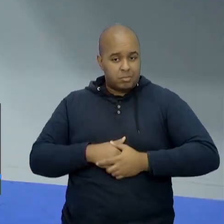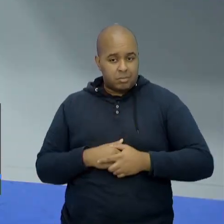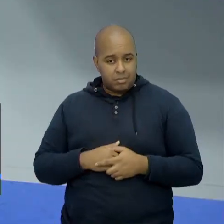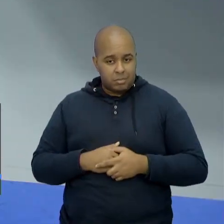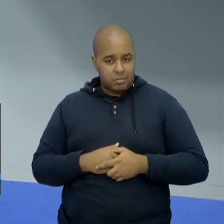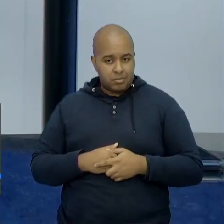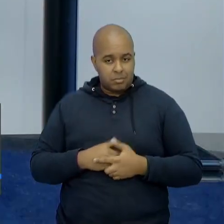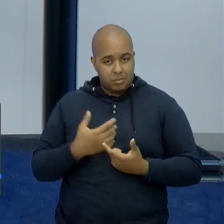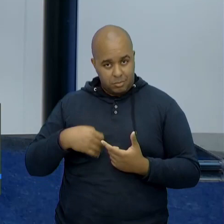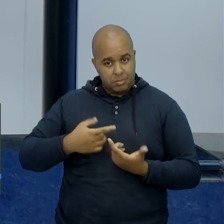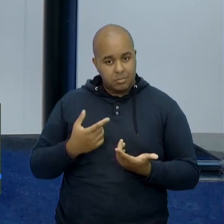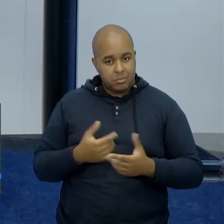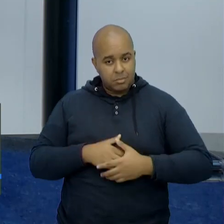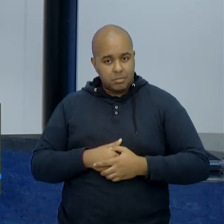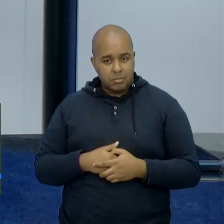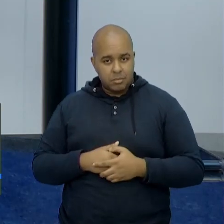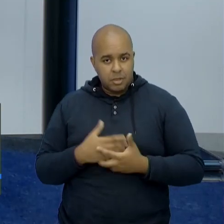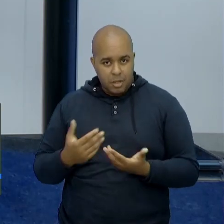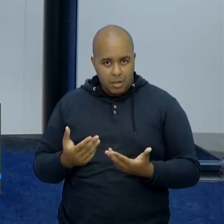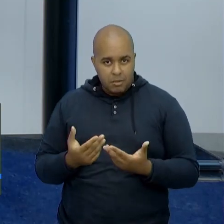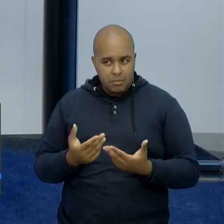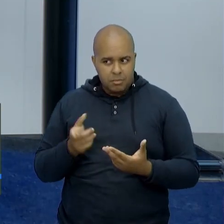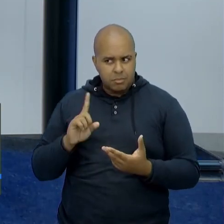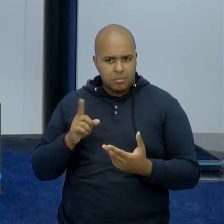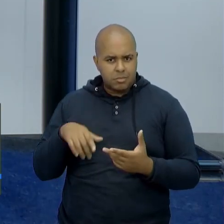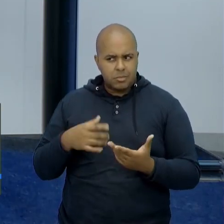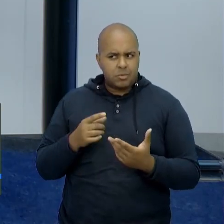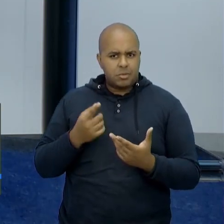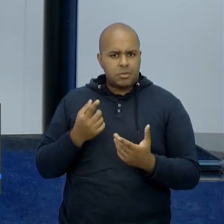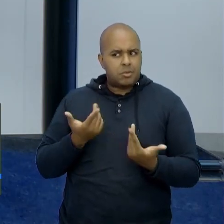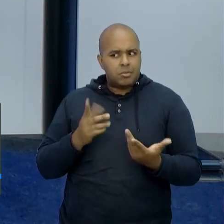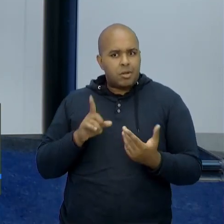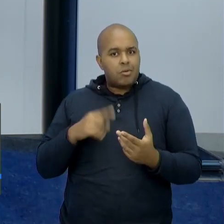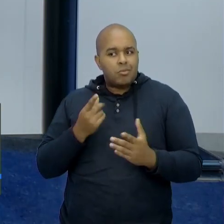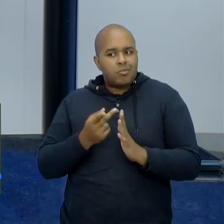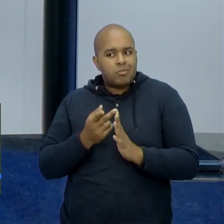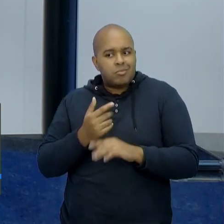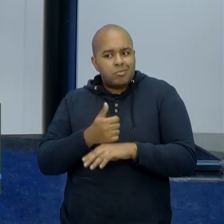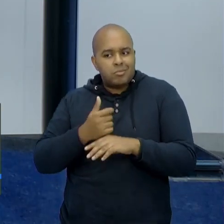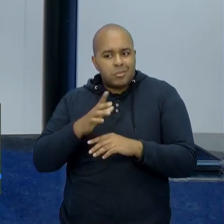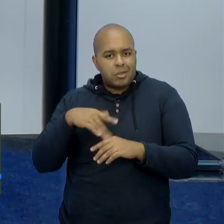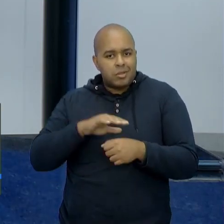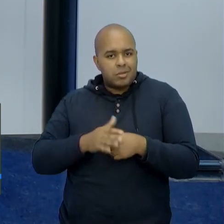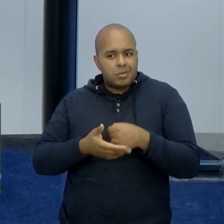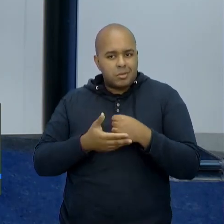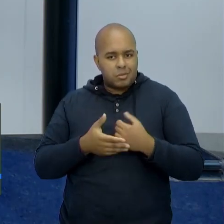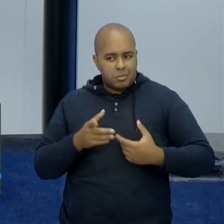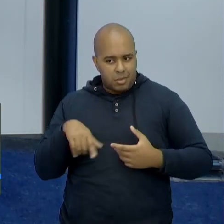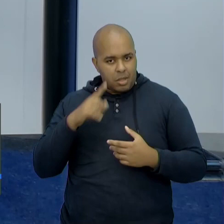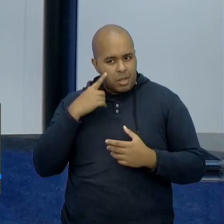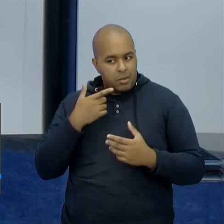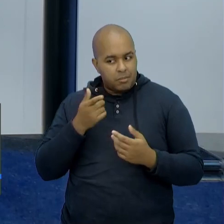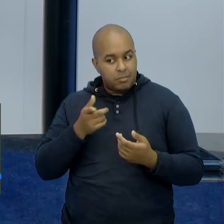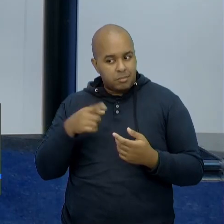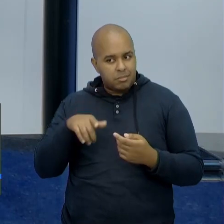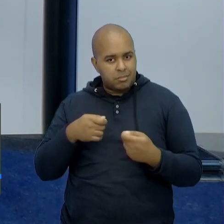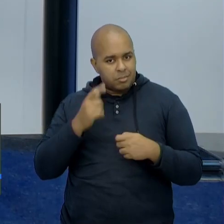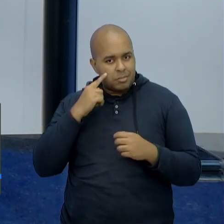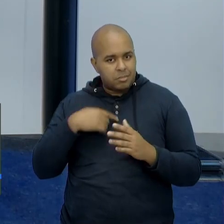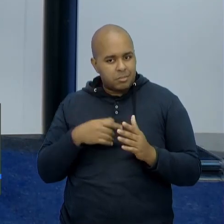também. Exatamente. Então, não é um profissional, uma área de sustentabilidade, ela precisa